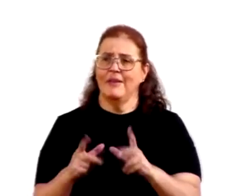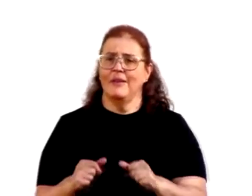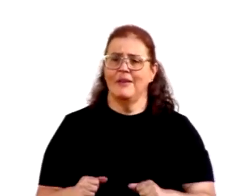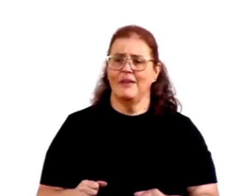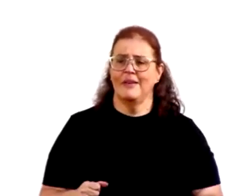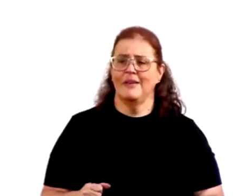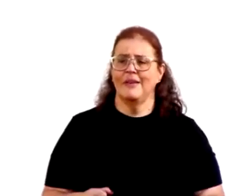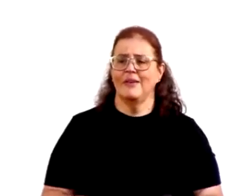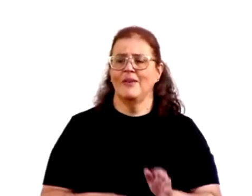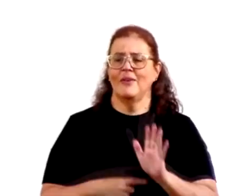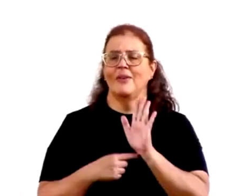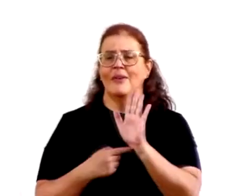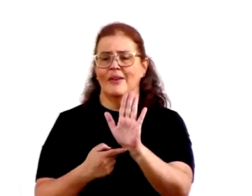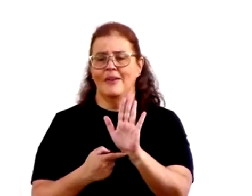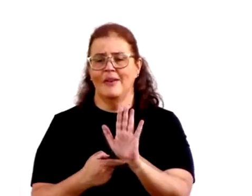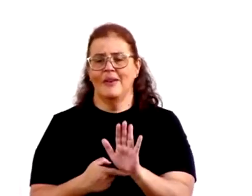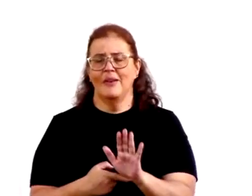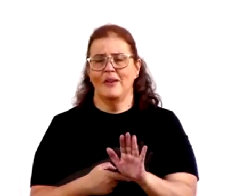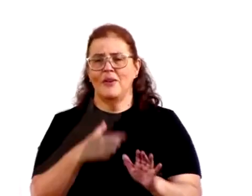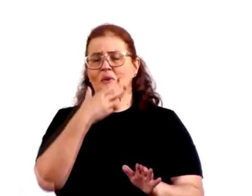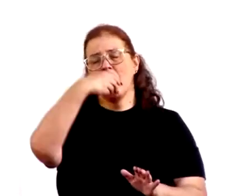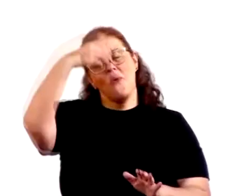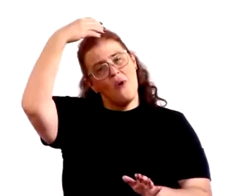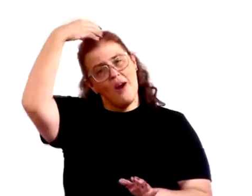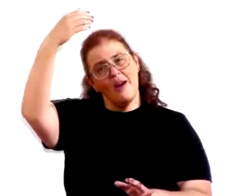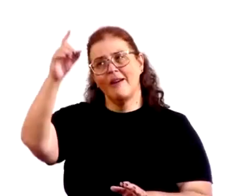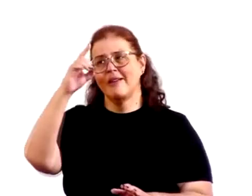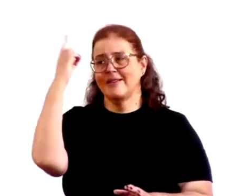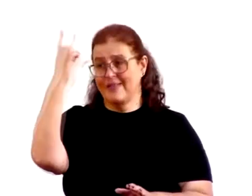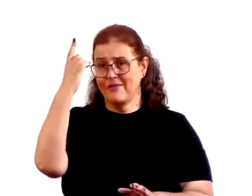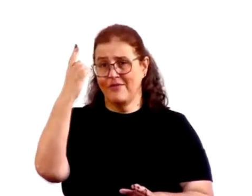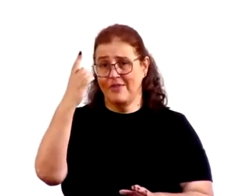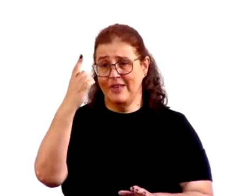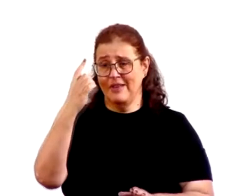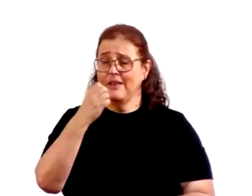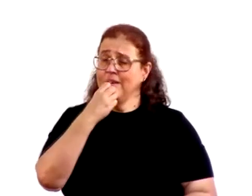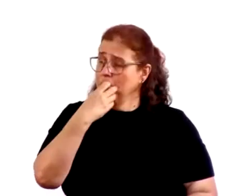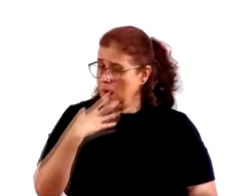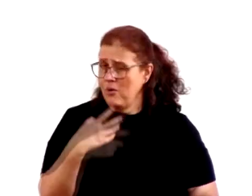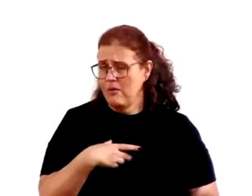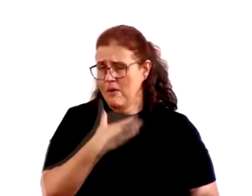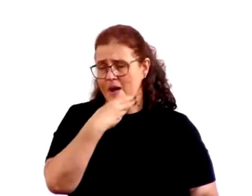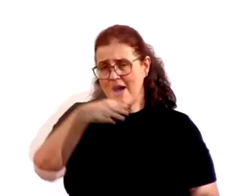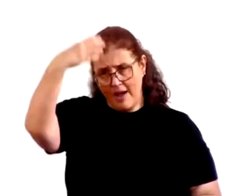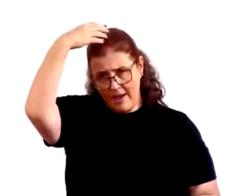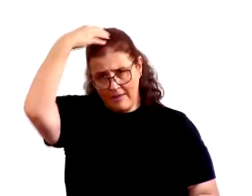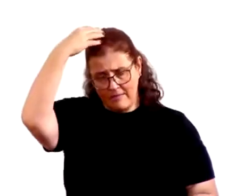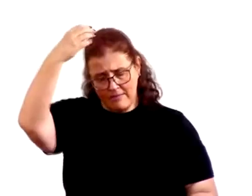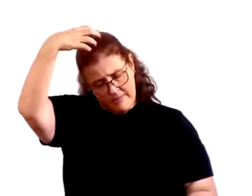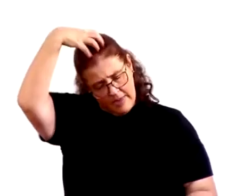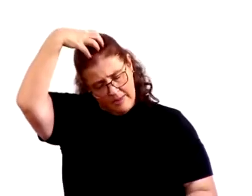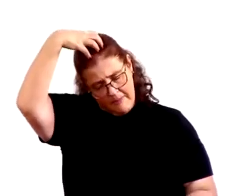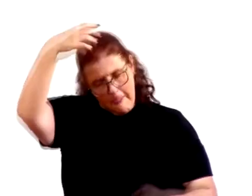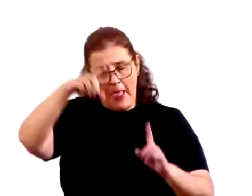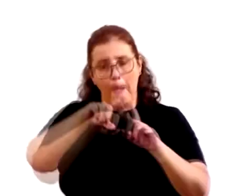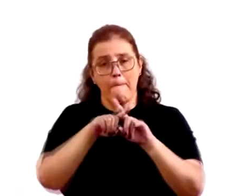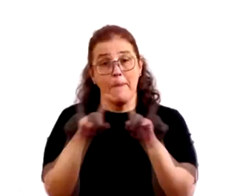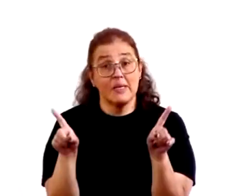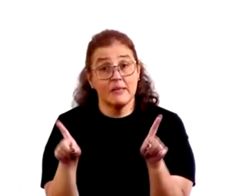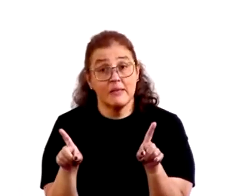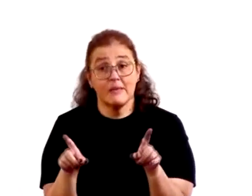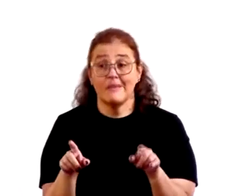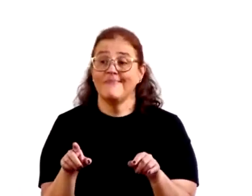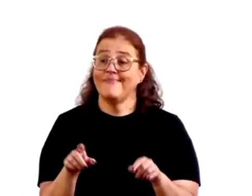maus. Davi foi um bom rei, mas não tinha as mãos limpas. Tanto é que não foi dado direito a Davi construir um